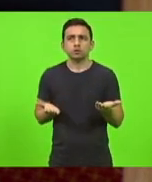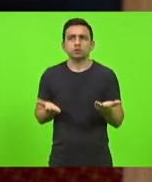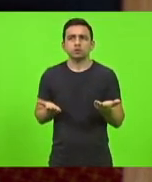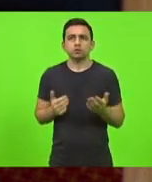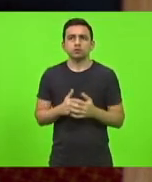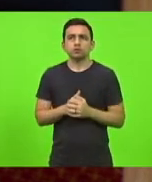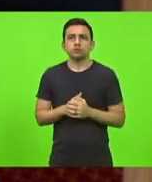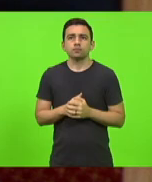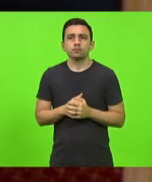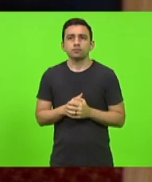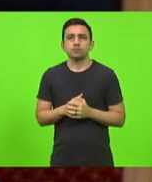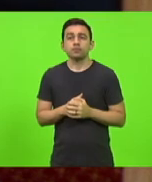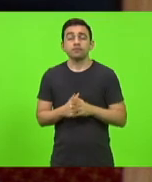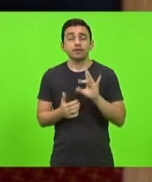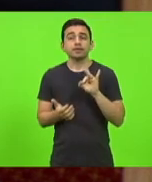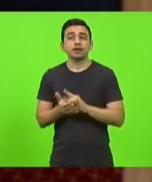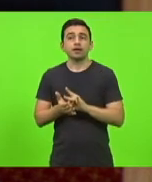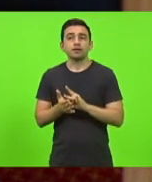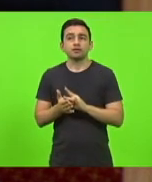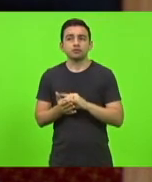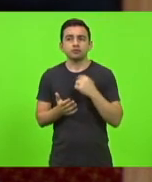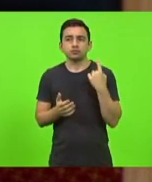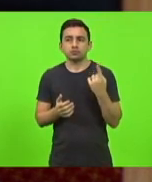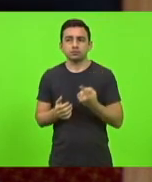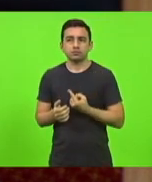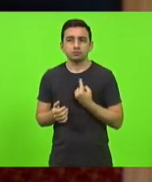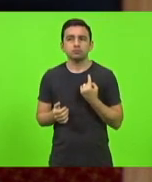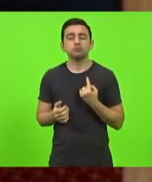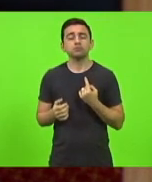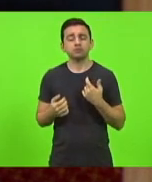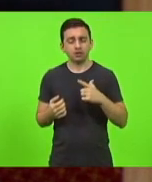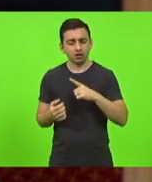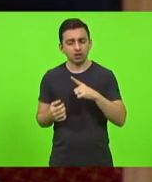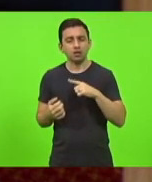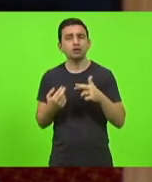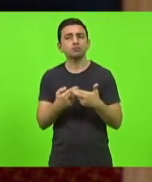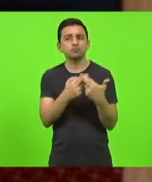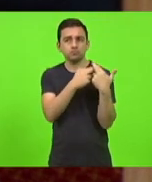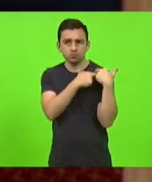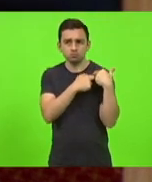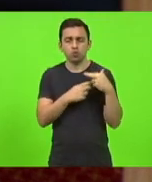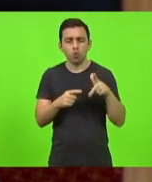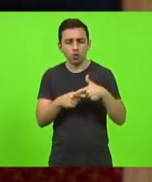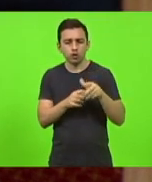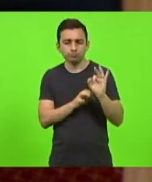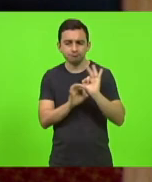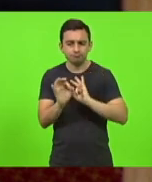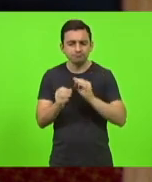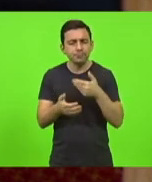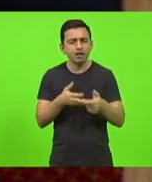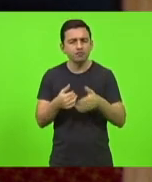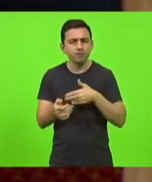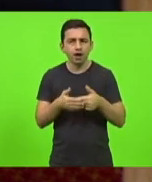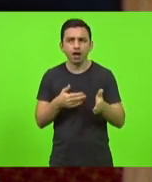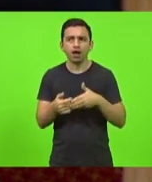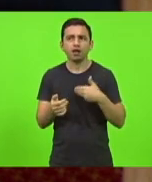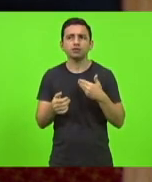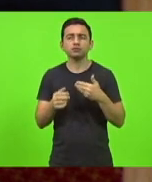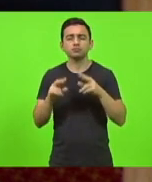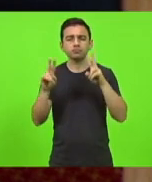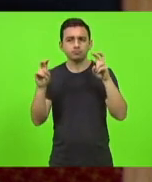que, evidentemente, não nos ilide a responsabilidade de corrigir qualquer questão que no futuro